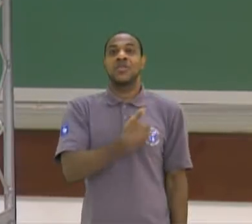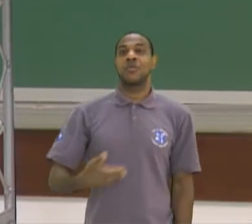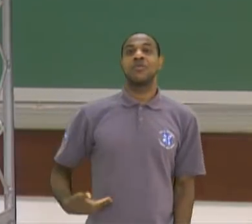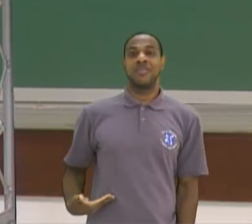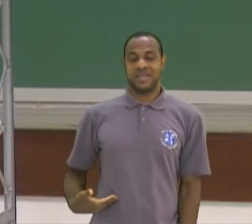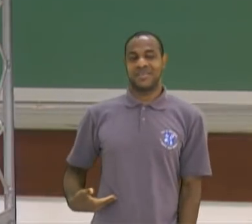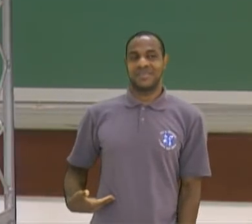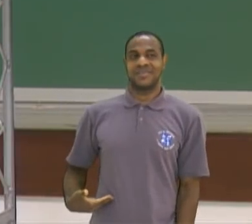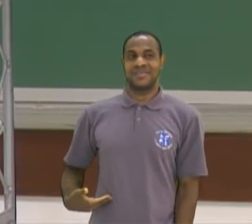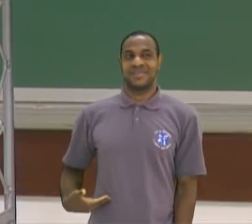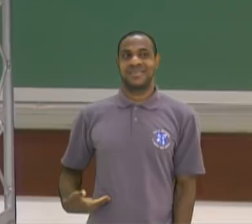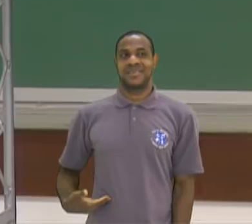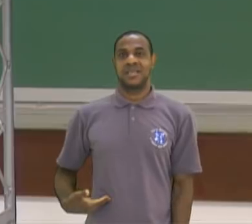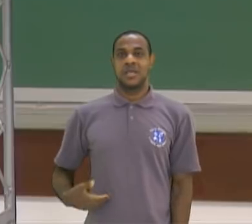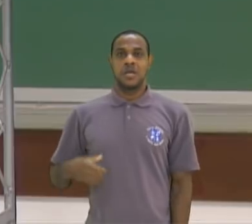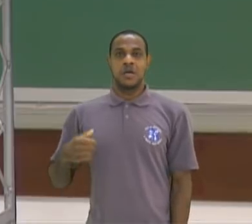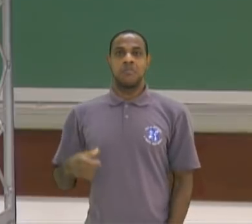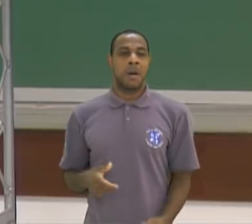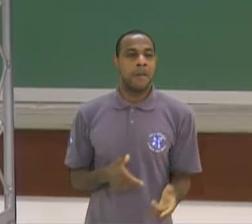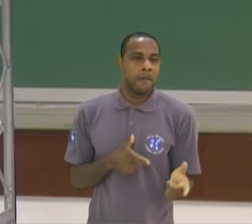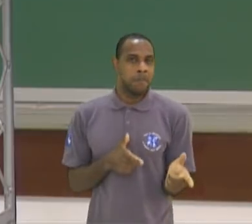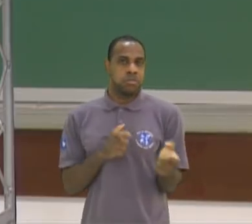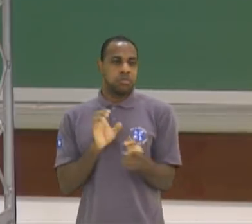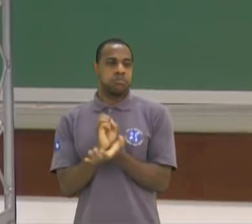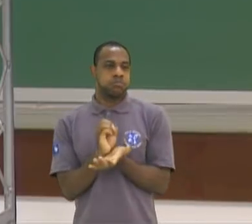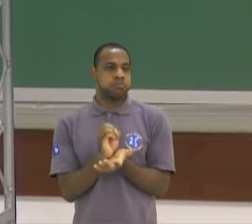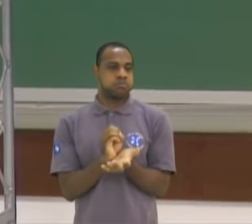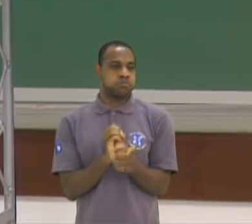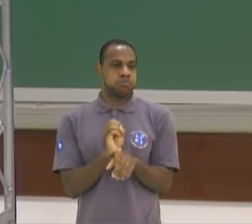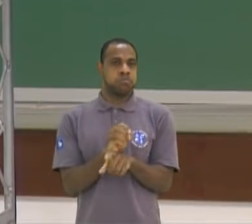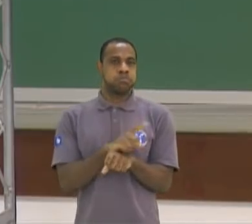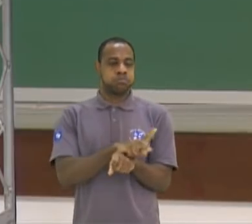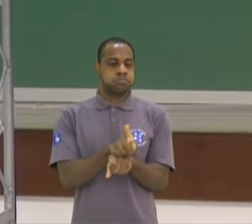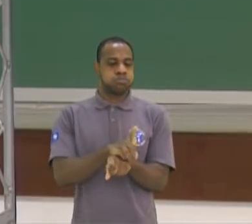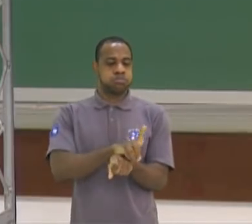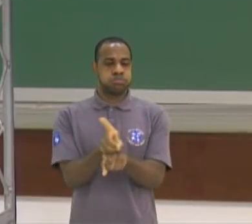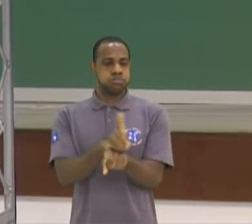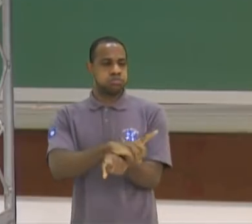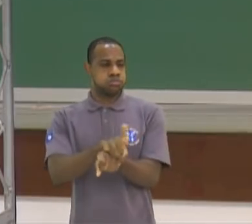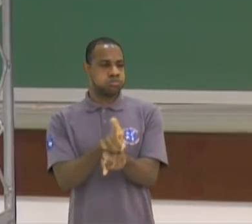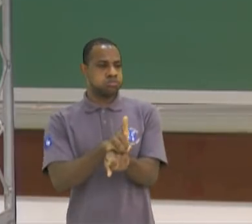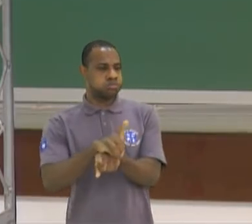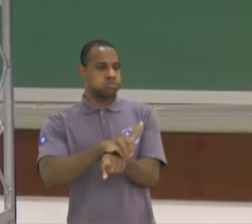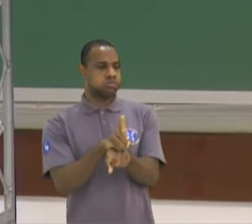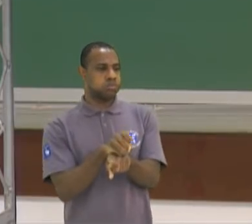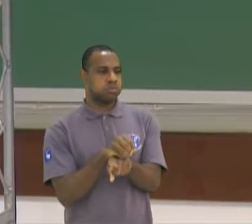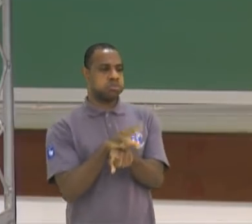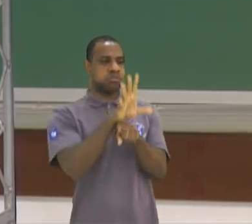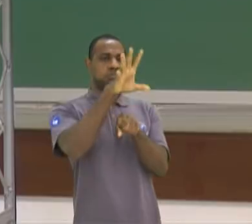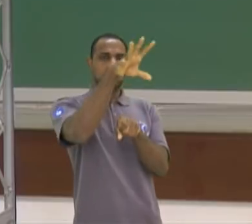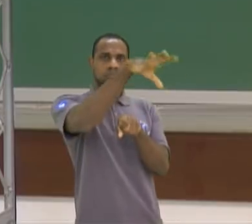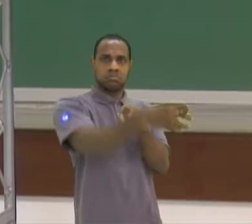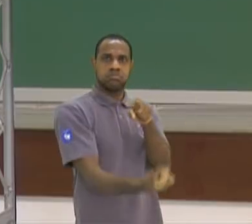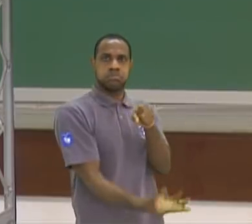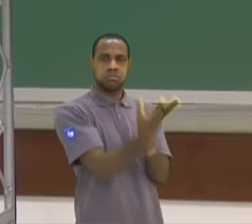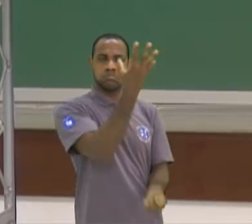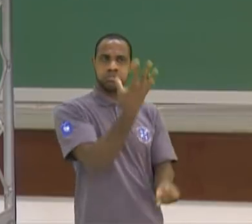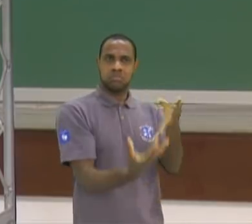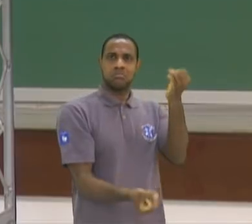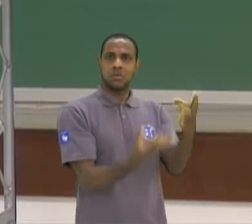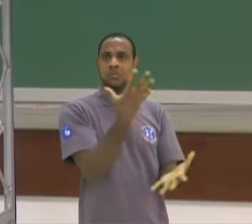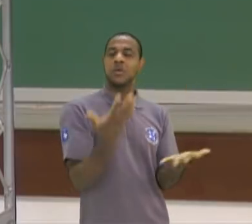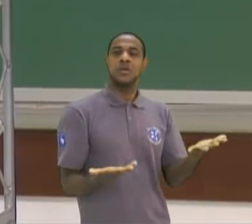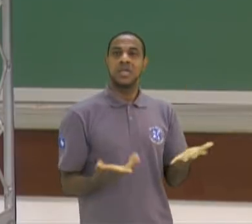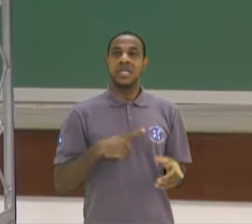militares, então, bombardearam primeiro o palácio e depois invadiram o palácio sede do governo com o presidente